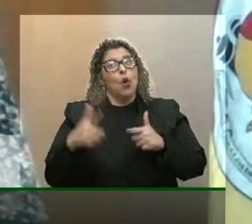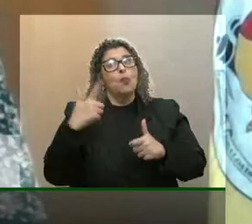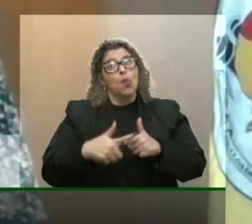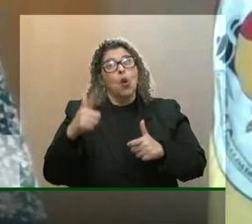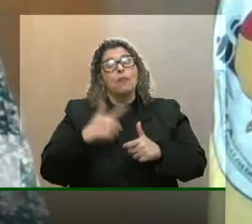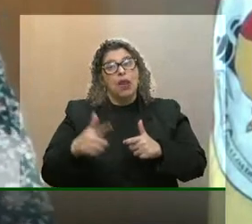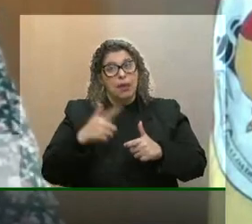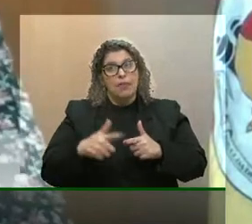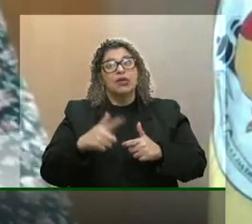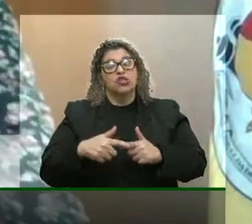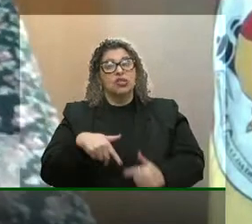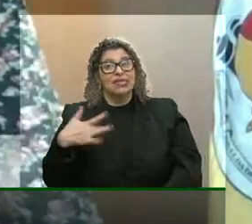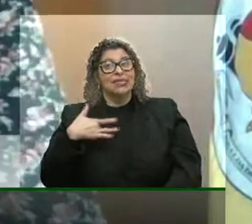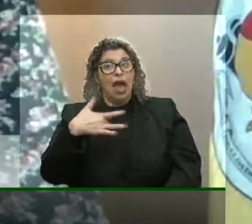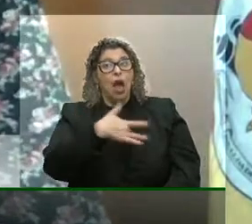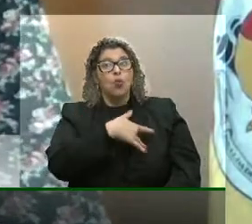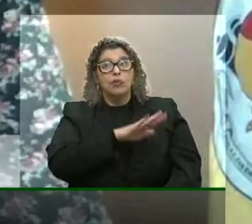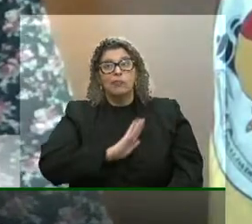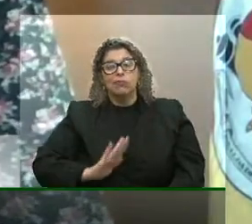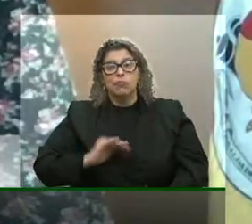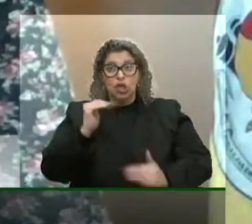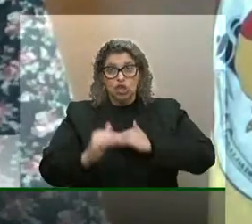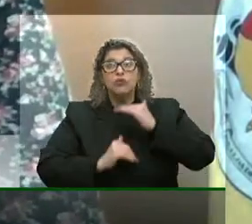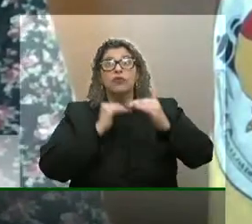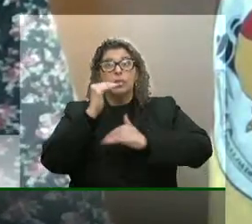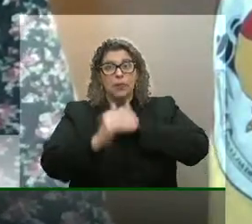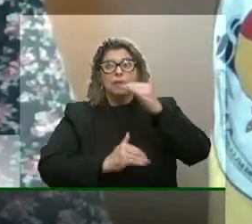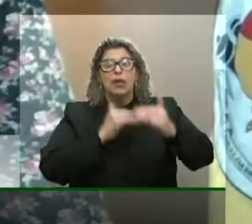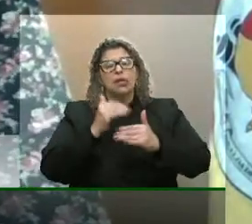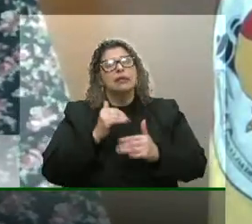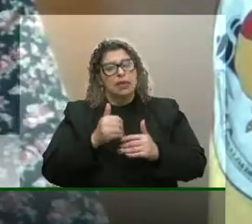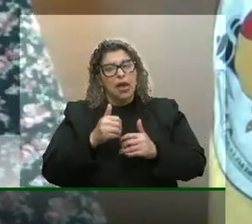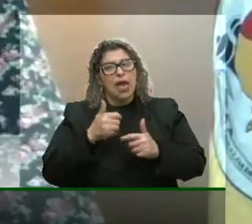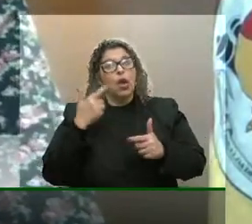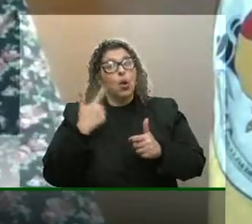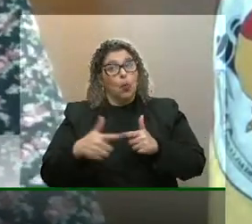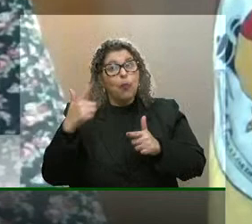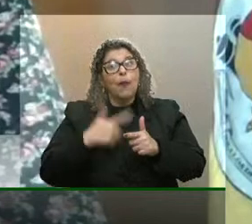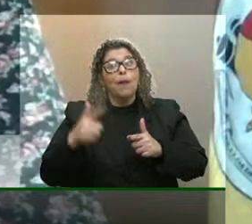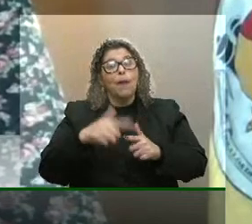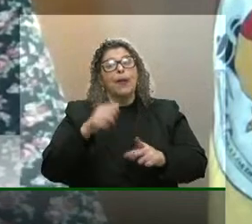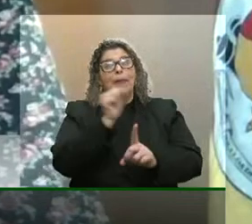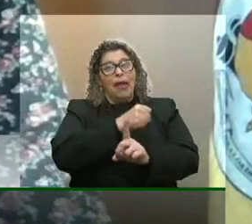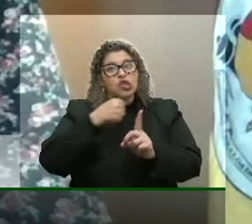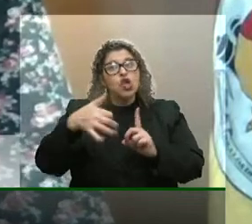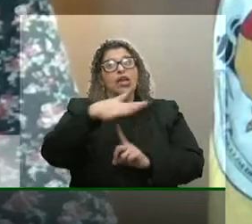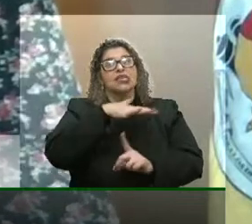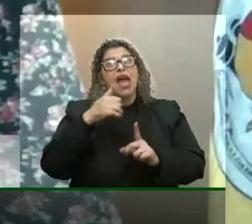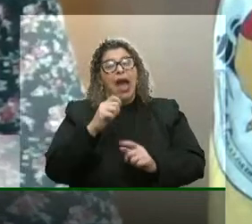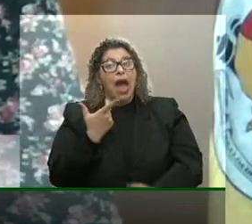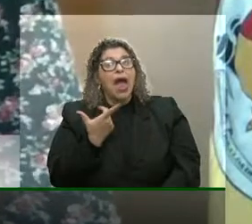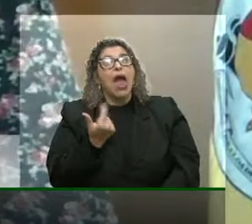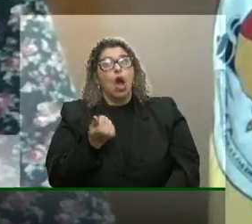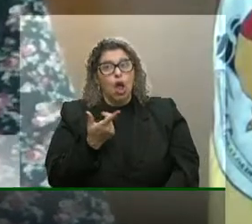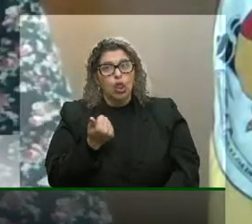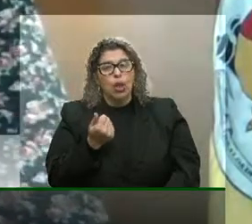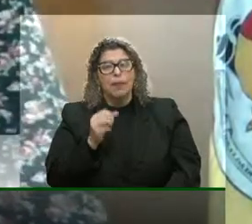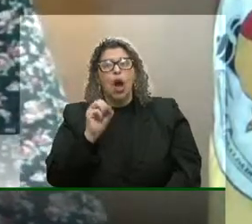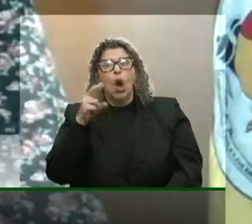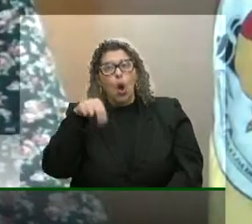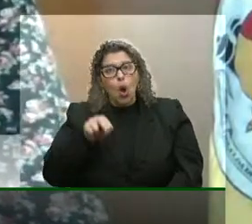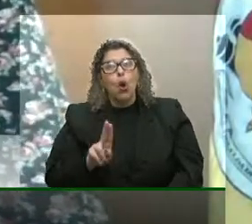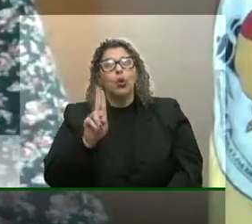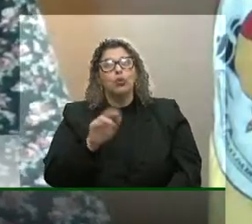saúde pública e desenvolvimento que tem amplas consequências sociais e econômicas. A ONU dizendo